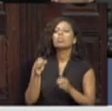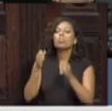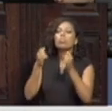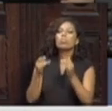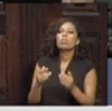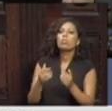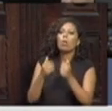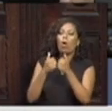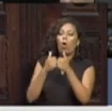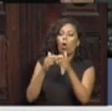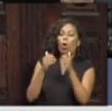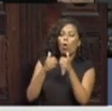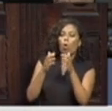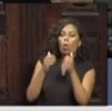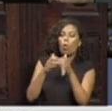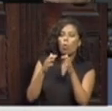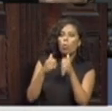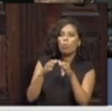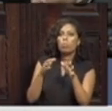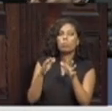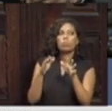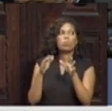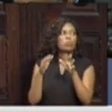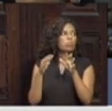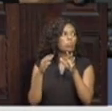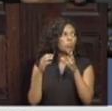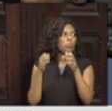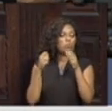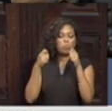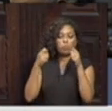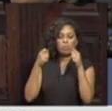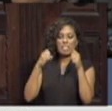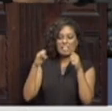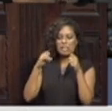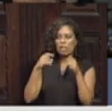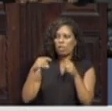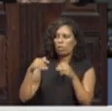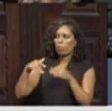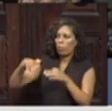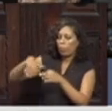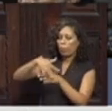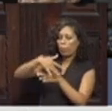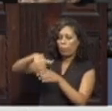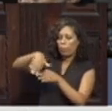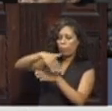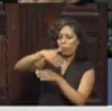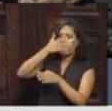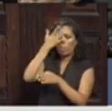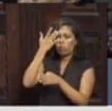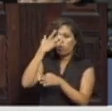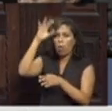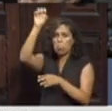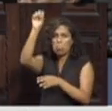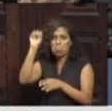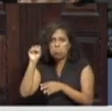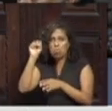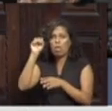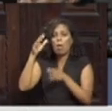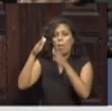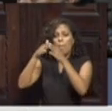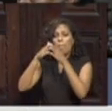linhas regulares permitam o desembarque de passageiro fora dos pontos determinados no âmbito do Estado do Rio de Janeiro. Pareceres das Comissões de Constituição e Justiça